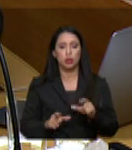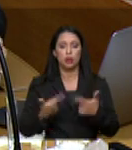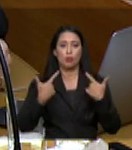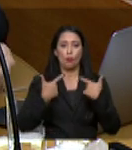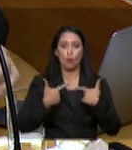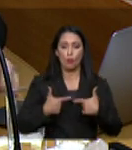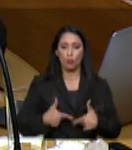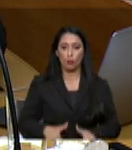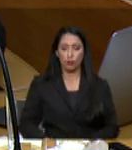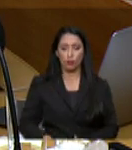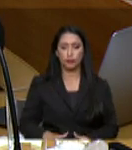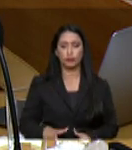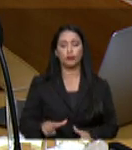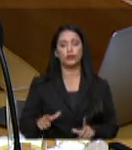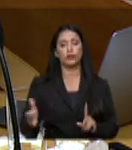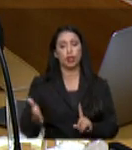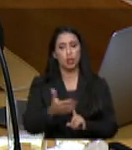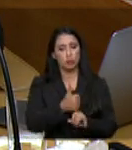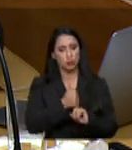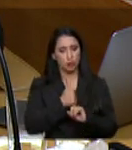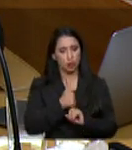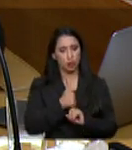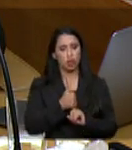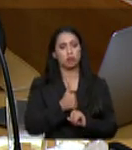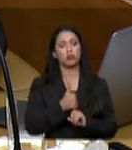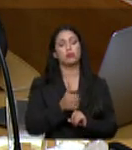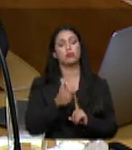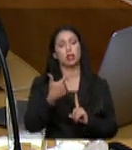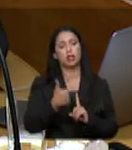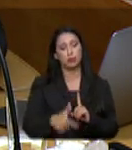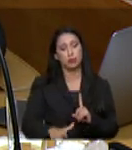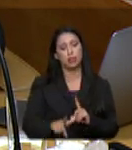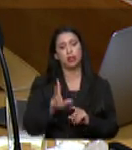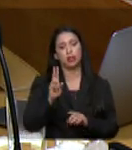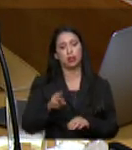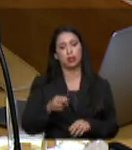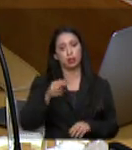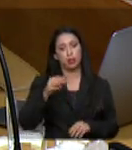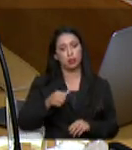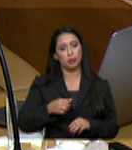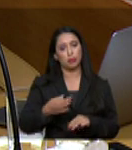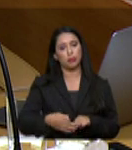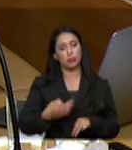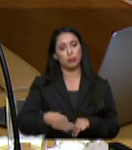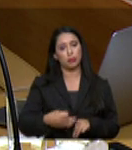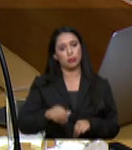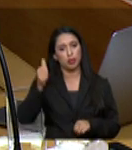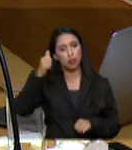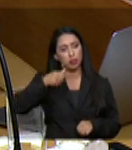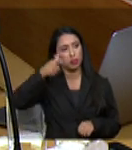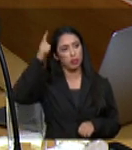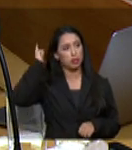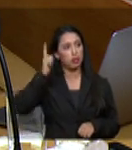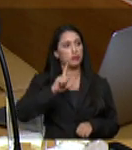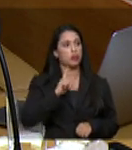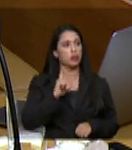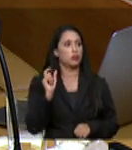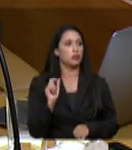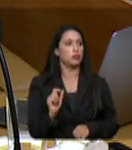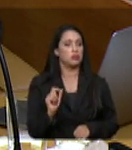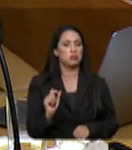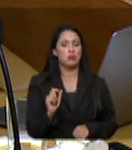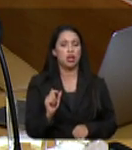imunidade parlamentar como igualmente assentou o Ministro Alexandre de Moraes não é um salvo-conduto